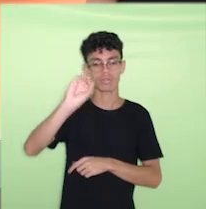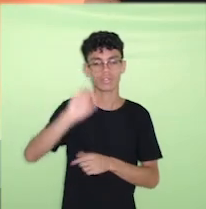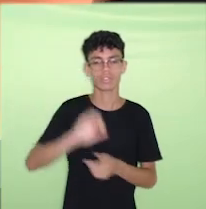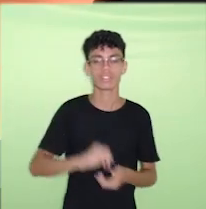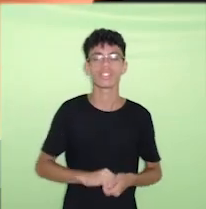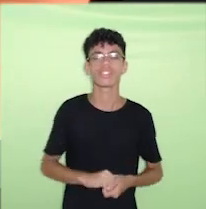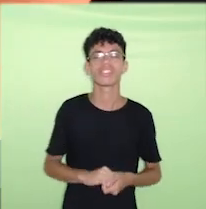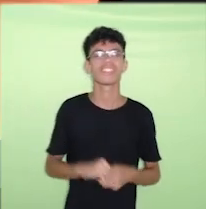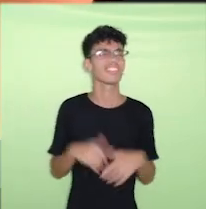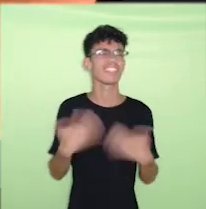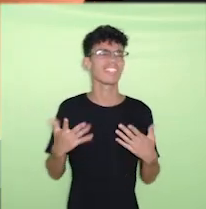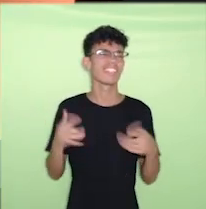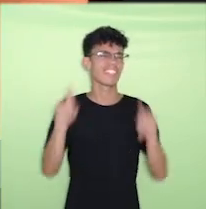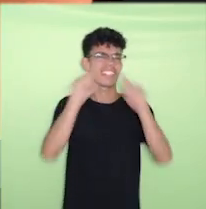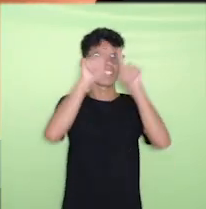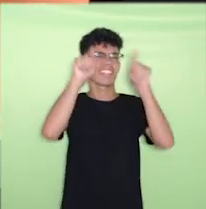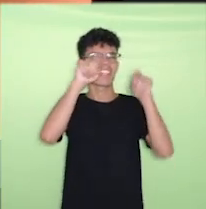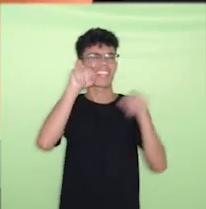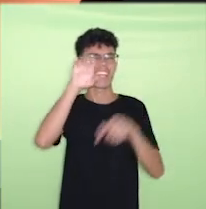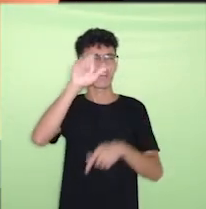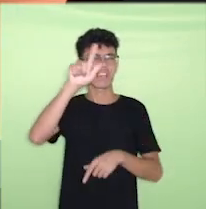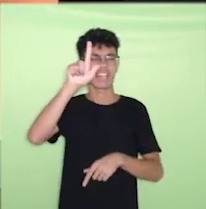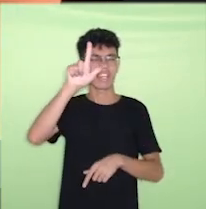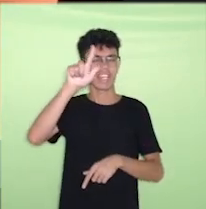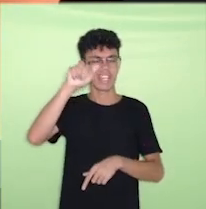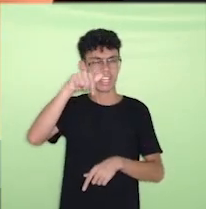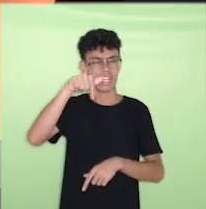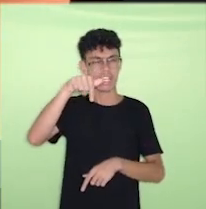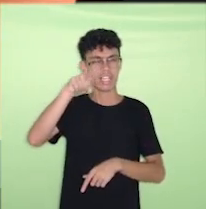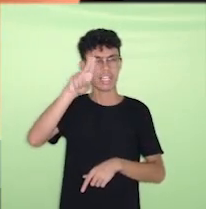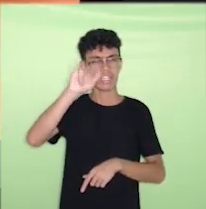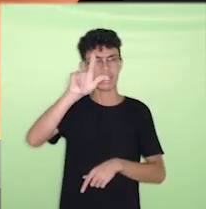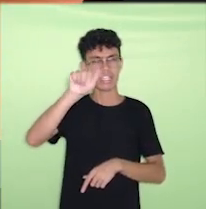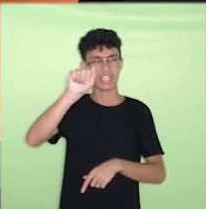E isso é um equilátero.